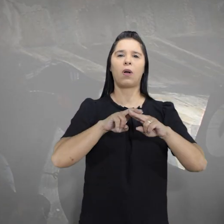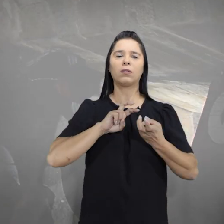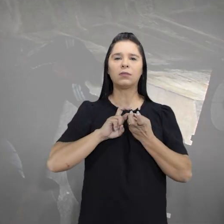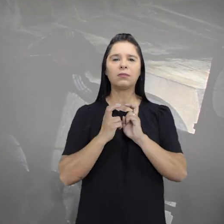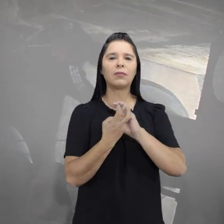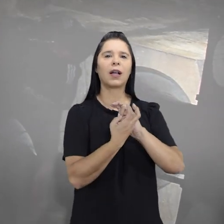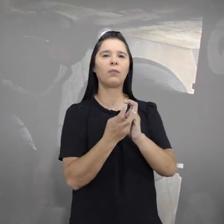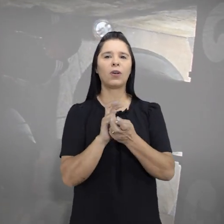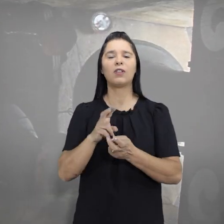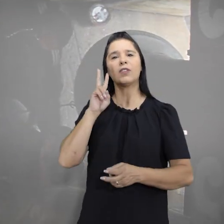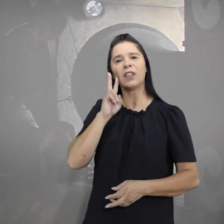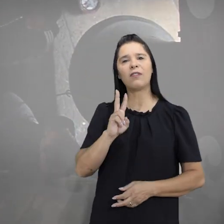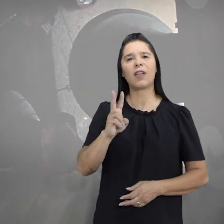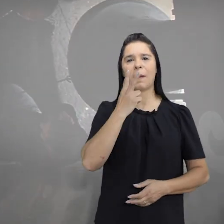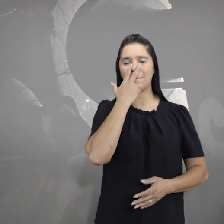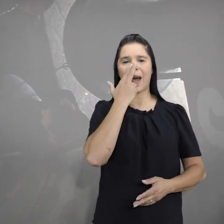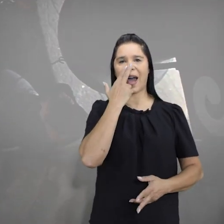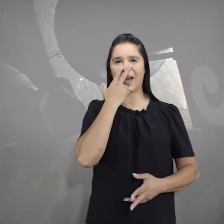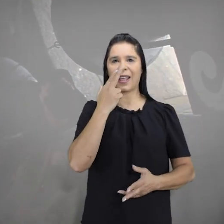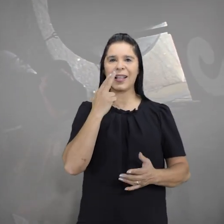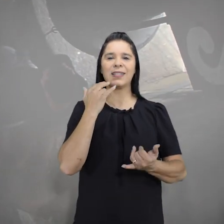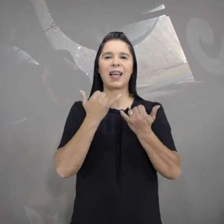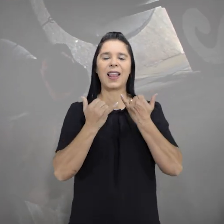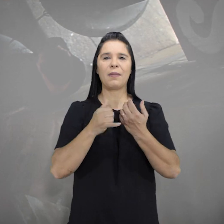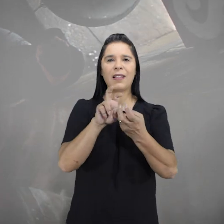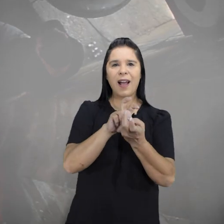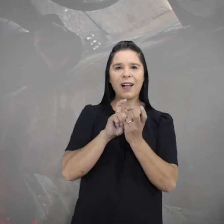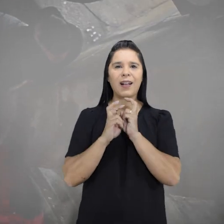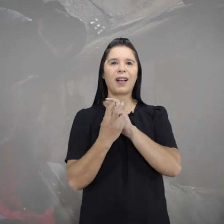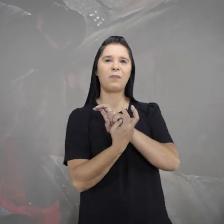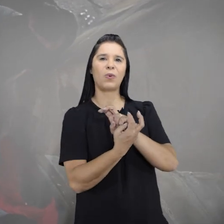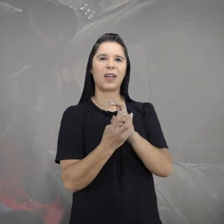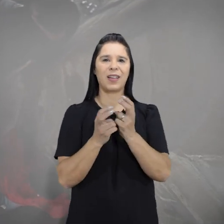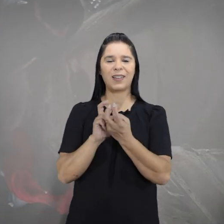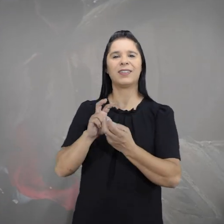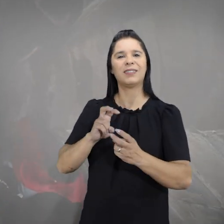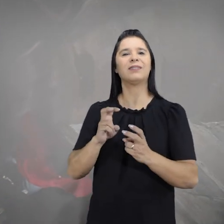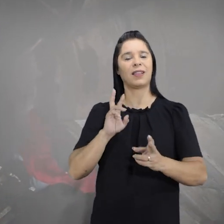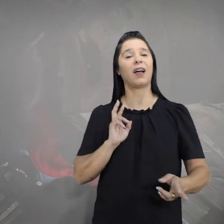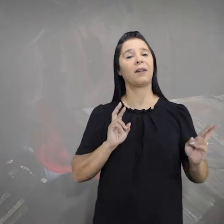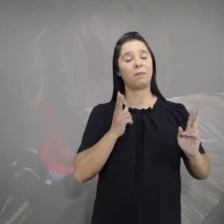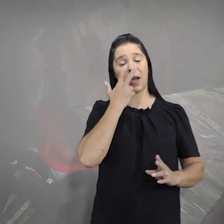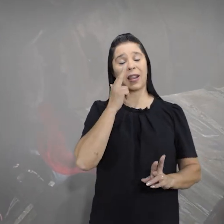for escutar o tencão festivo, você vai lembrar da capoeira, veio de origem africana,